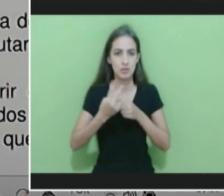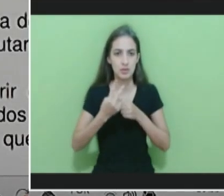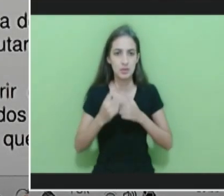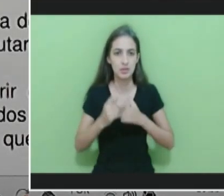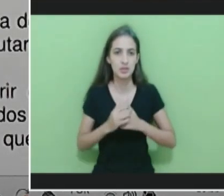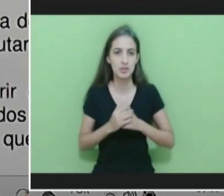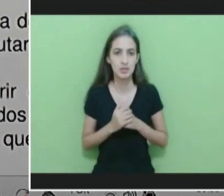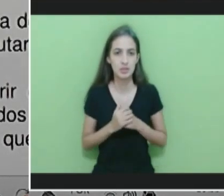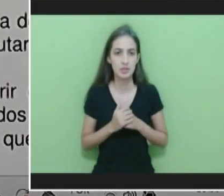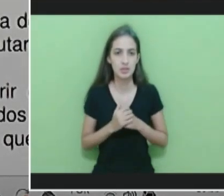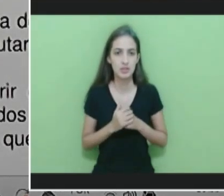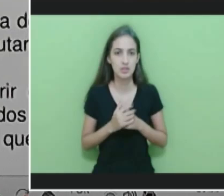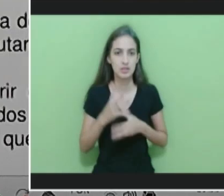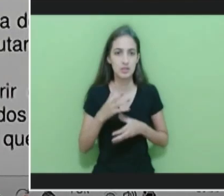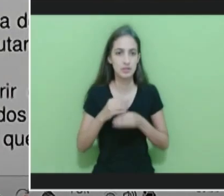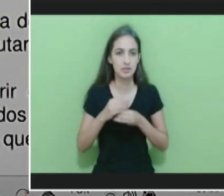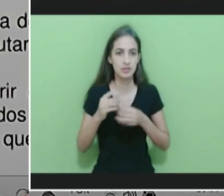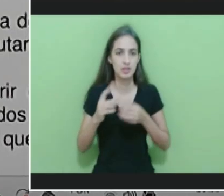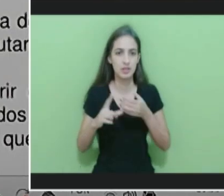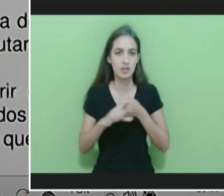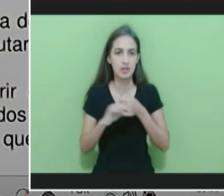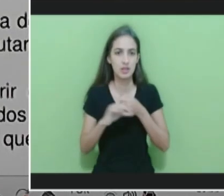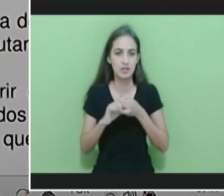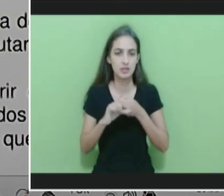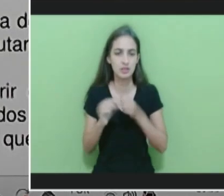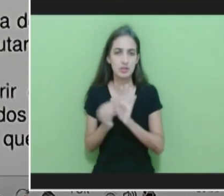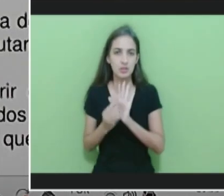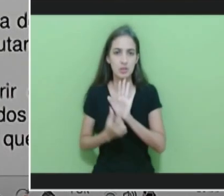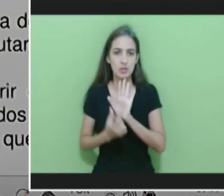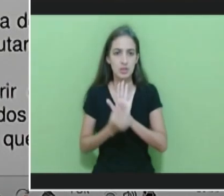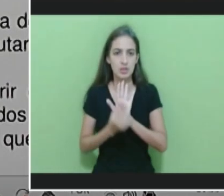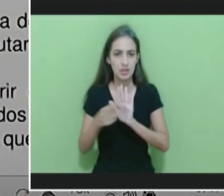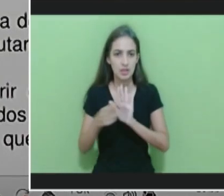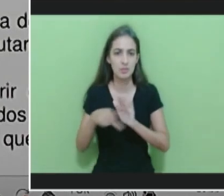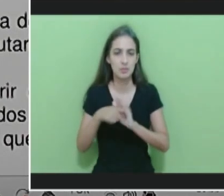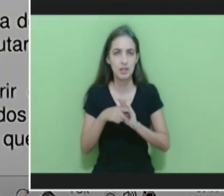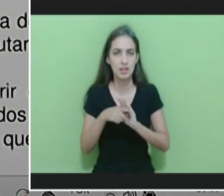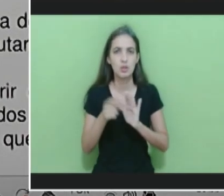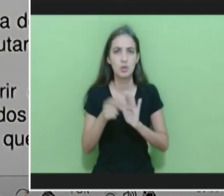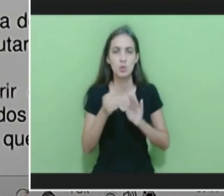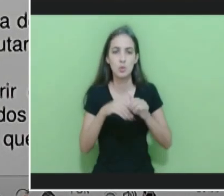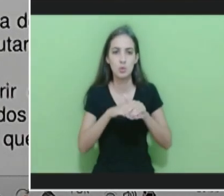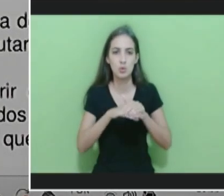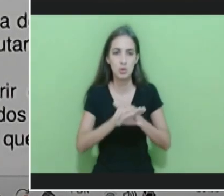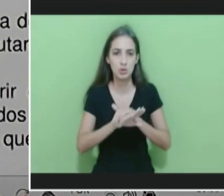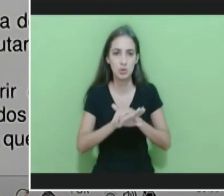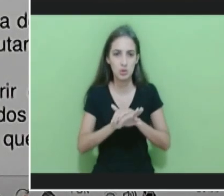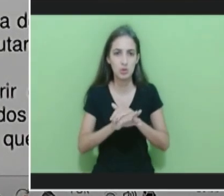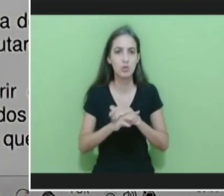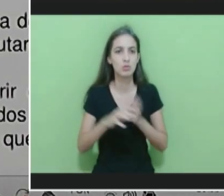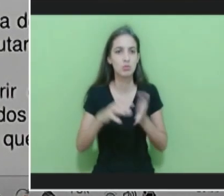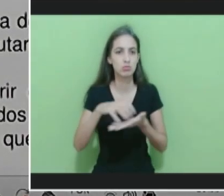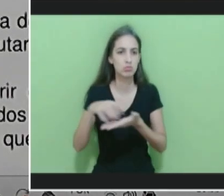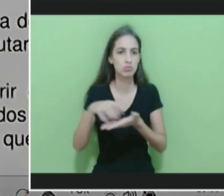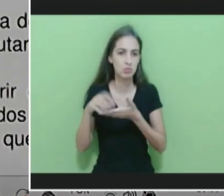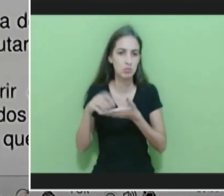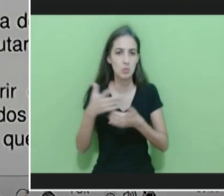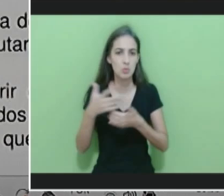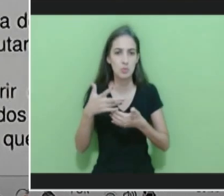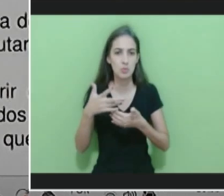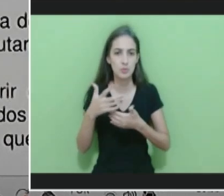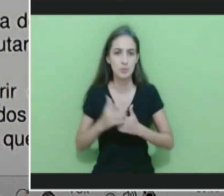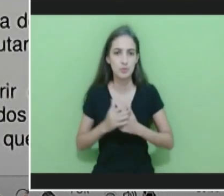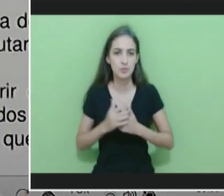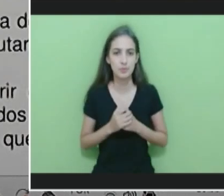consignadas nos orçamentos dos fundos, fundações, autarquia e companhia municipal. Artigo 40. O